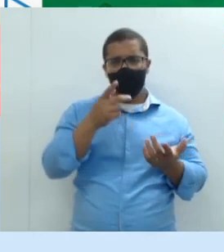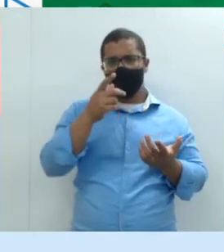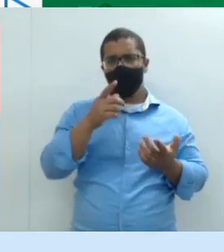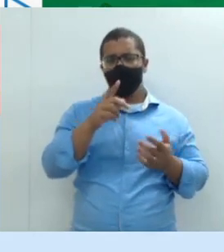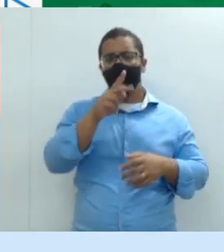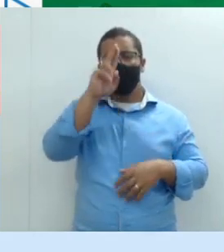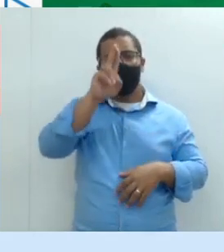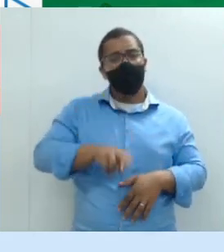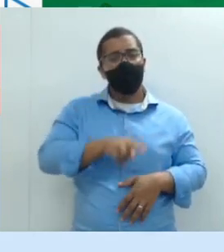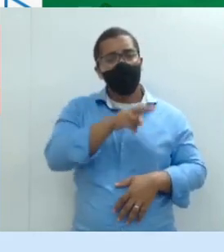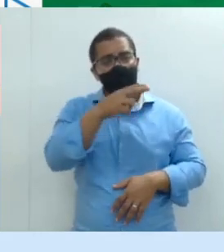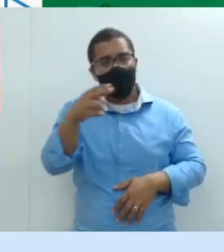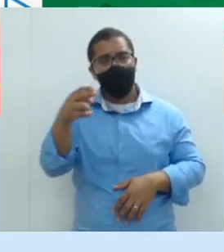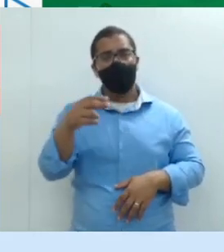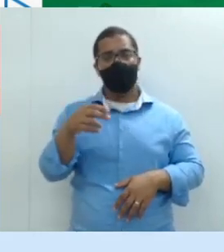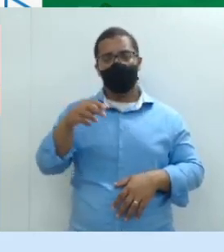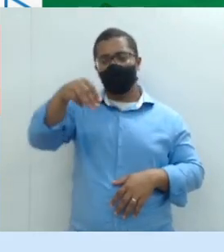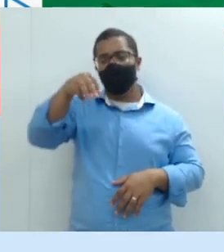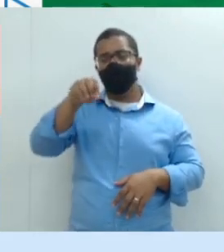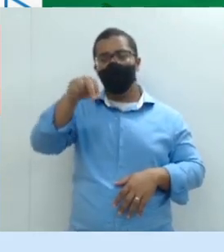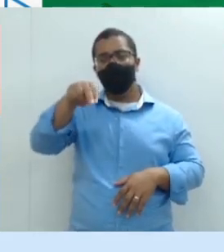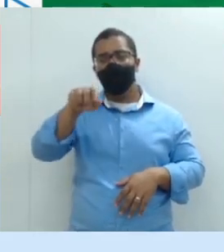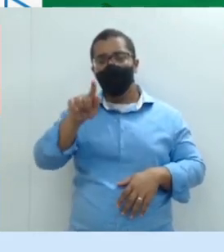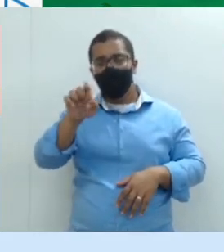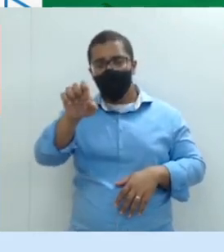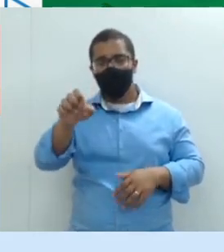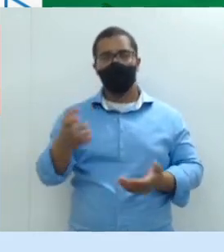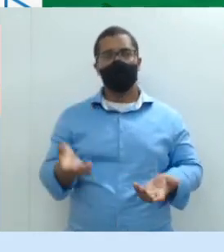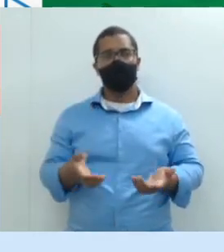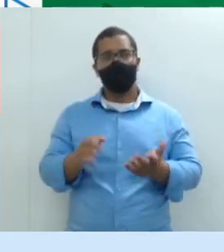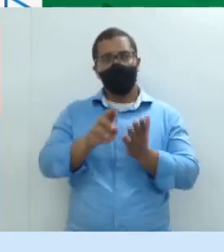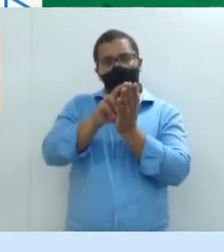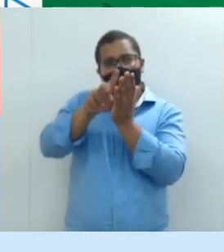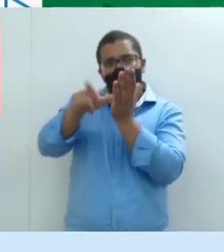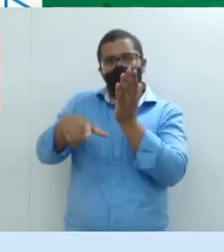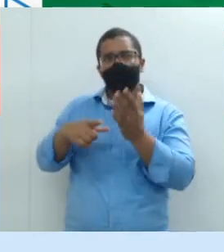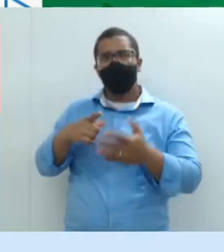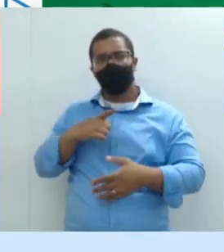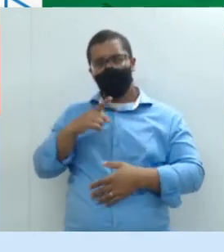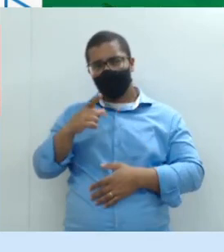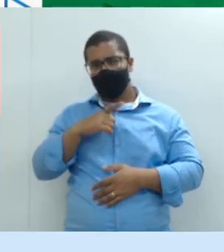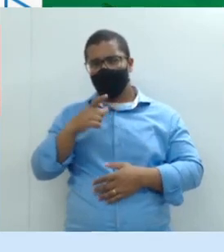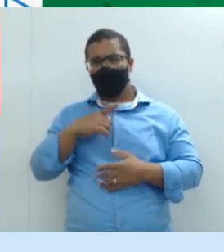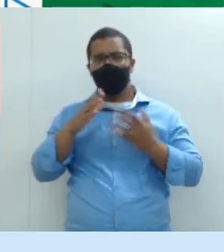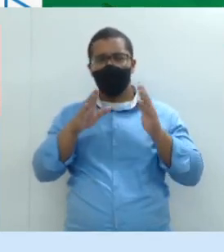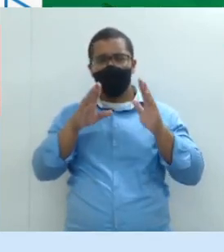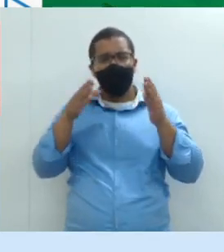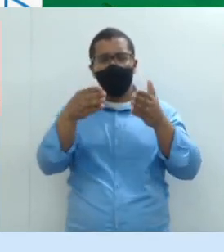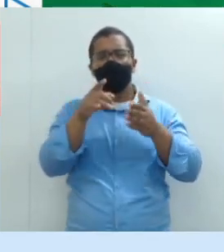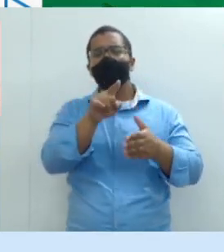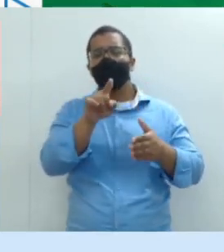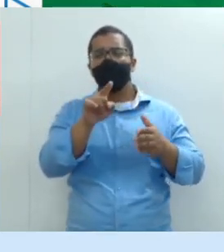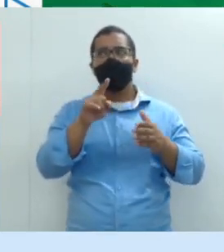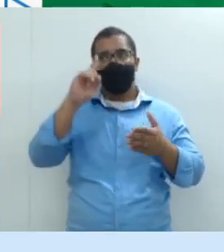pessoas que estão ali numa condição mais normal de vida, né, e não de decisões sobre o futuro da Igreja Católica.